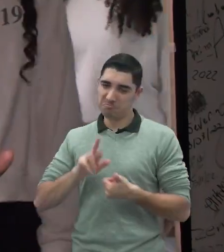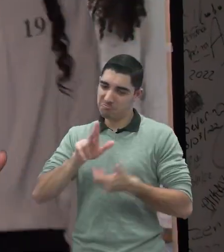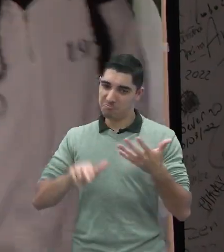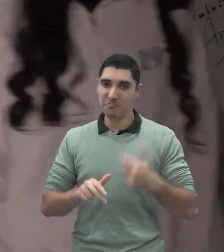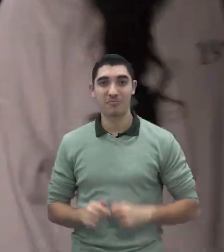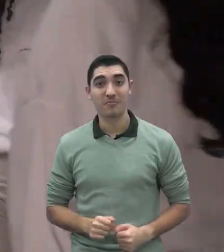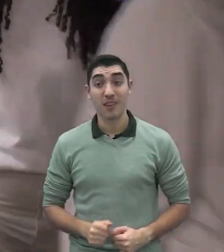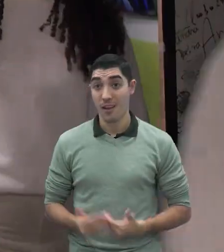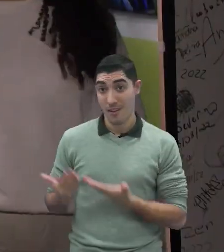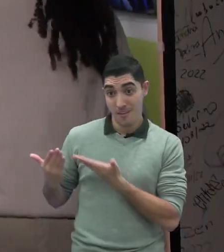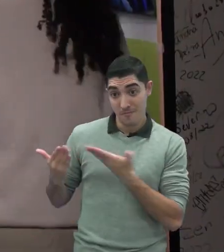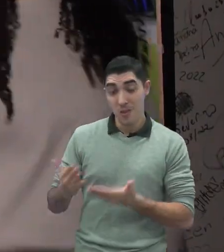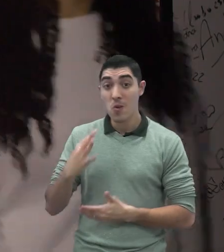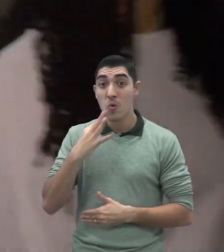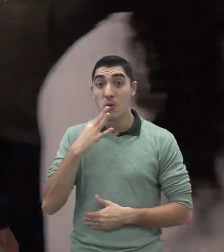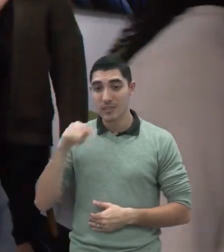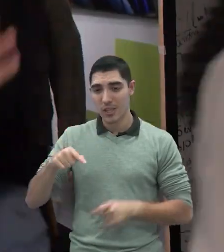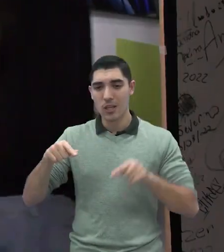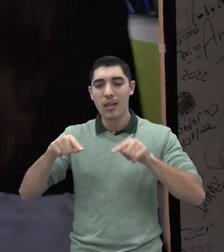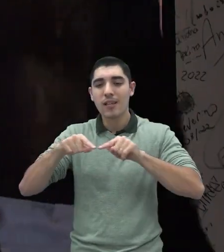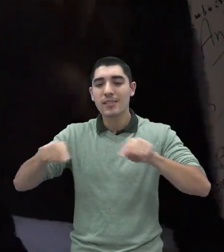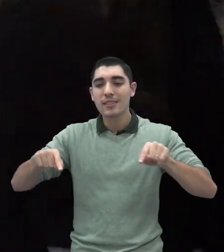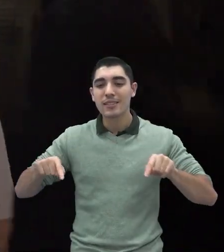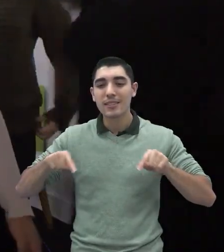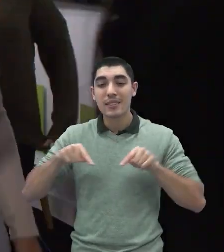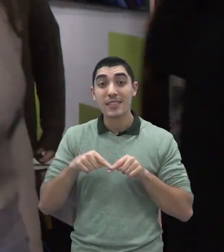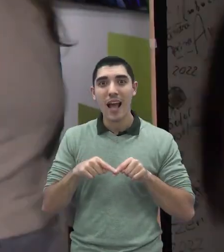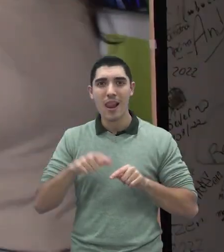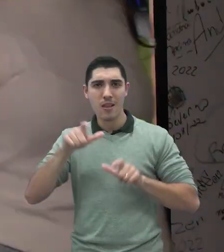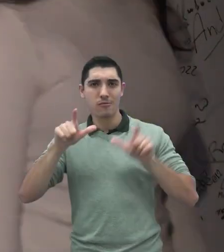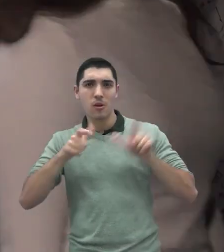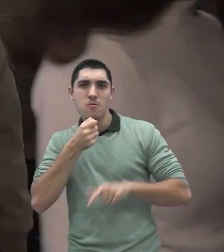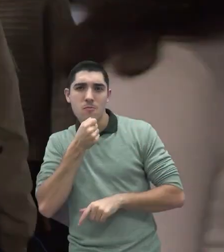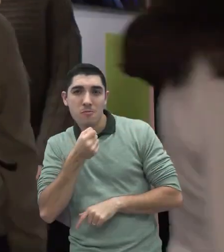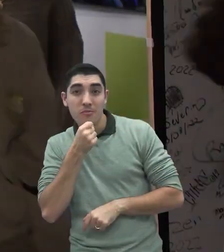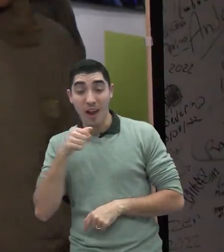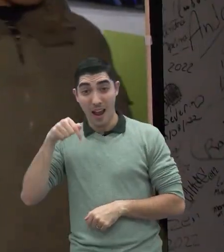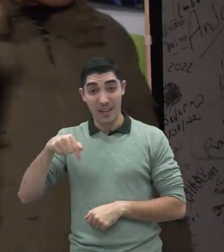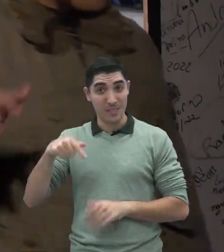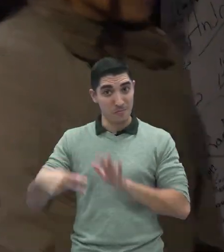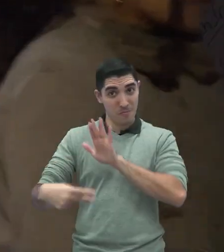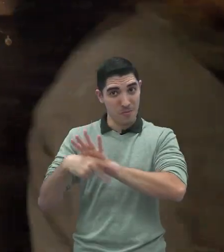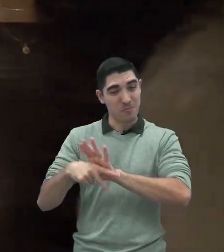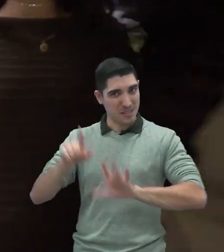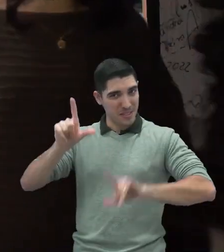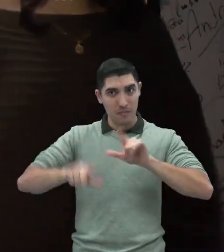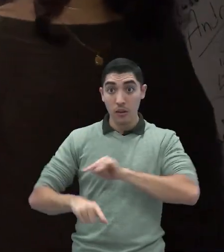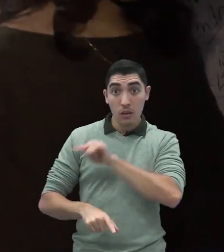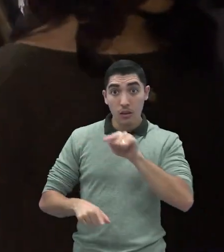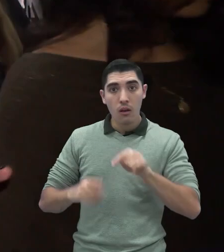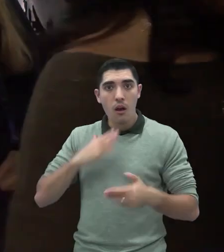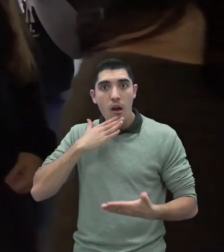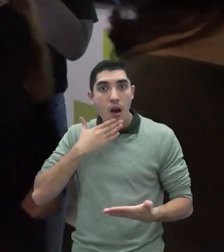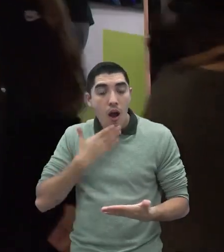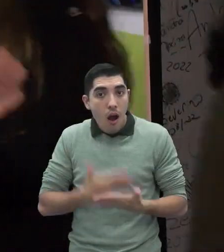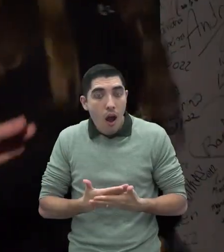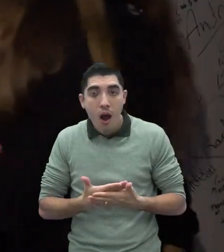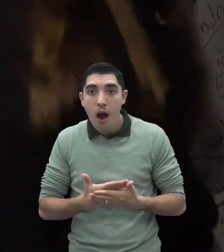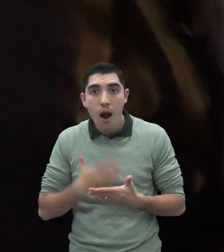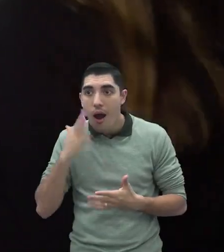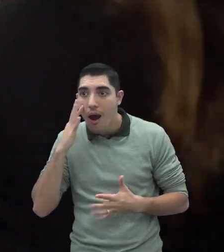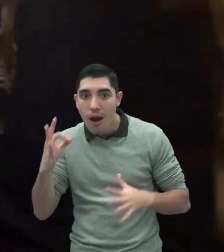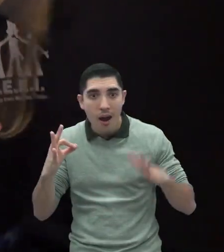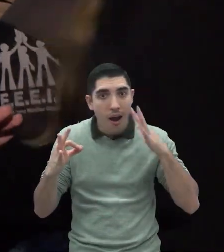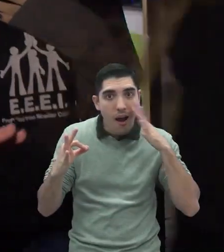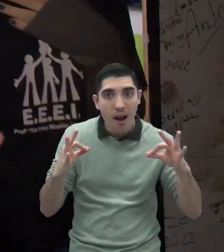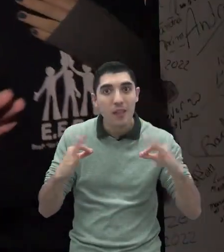Bom, pessoal, a galerinha chegou aqui no estúdio para conhecer o espaço, que é, eu acho que o mais esperado por eles, né, onde tudo acontece aqui na TV, e eles estão encantados,